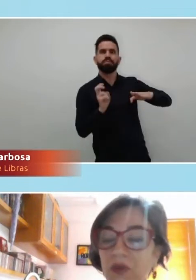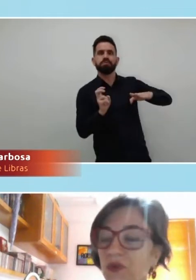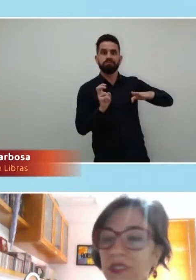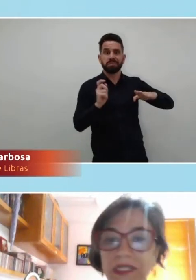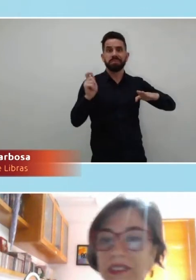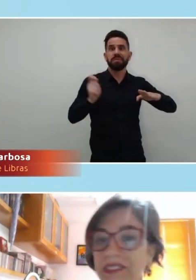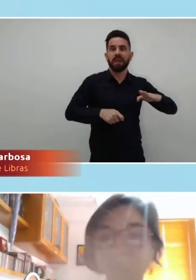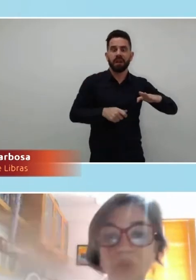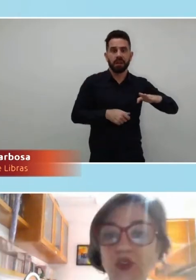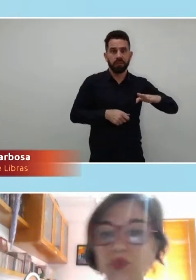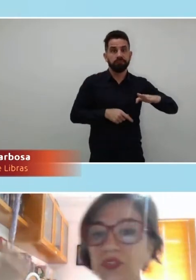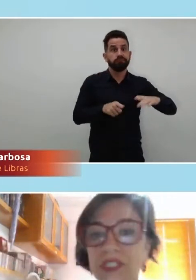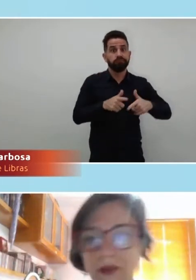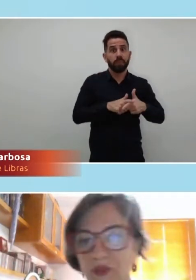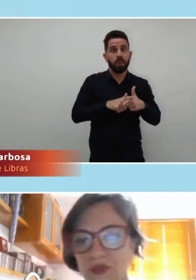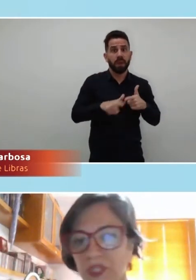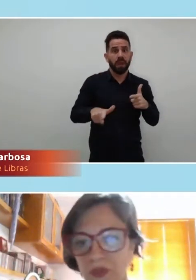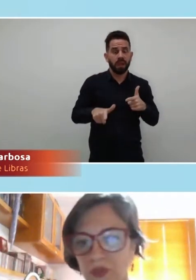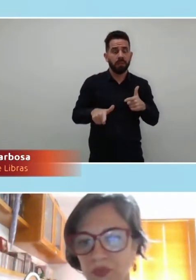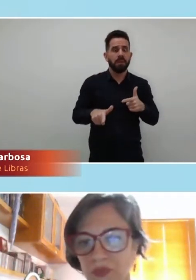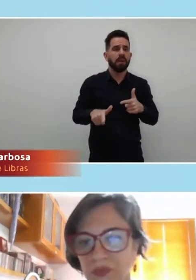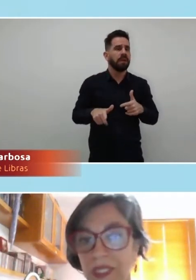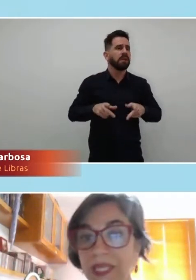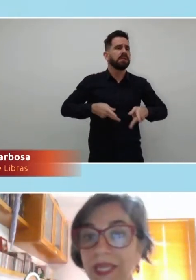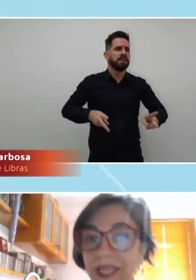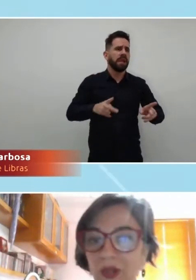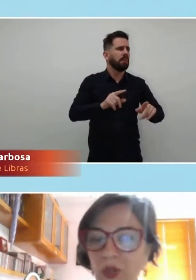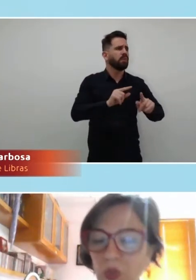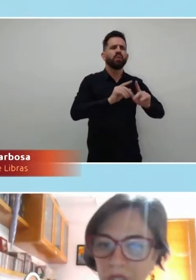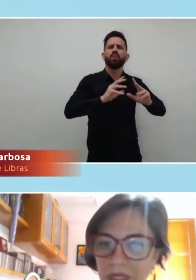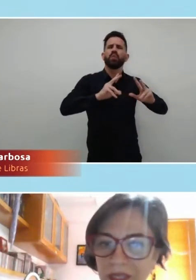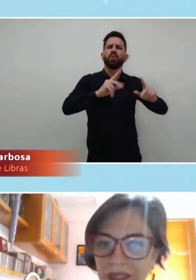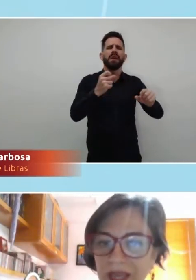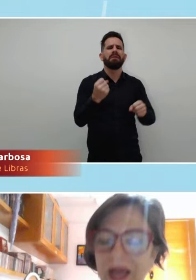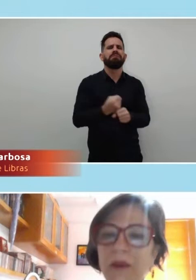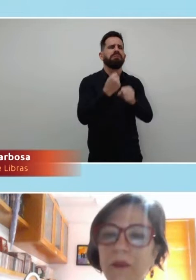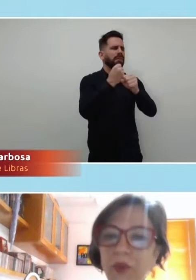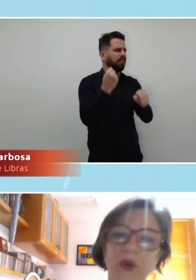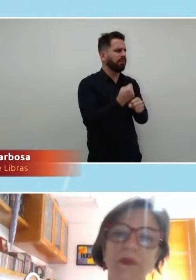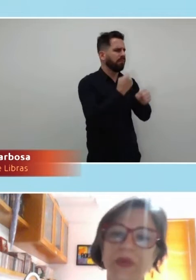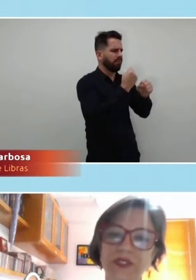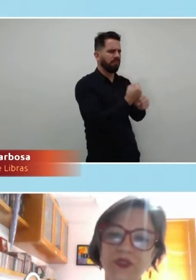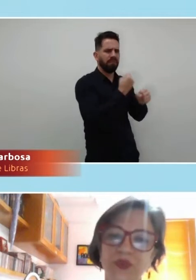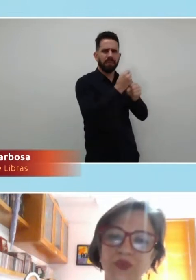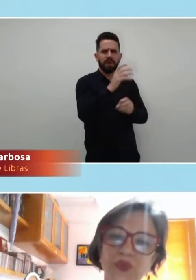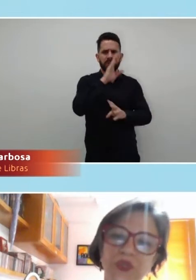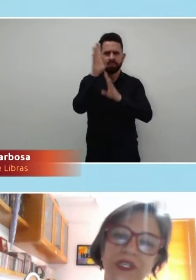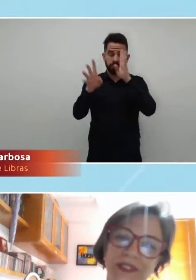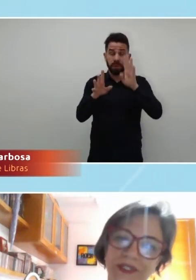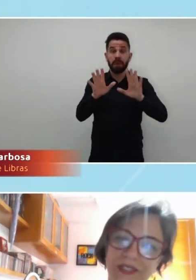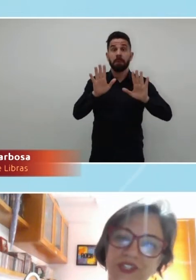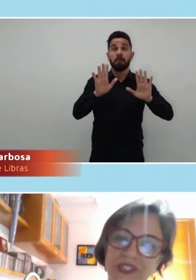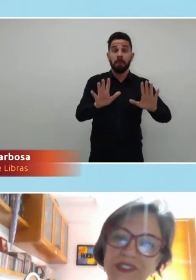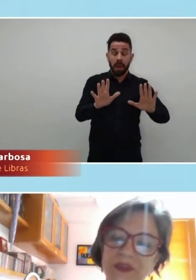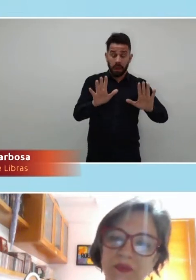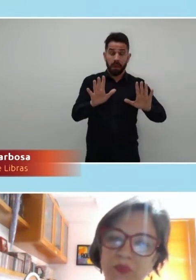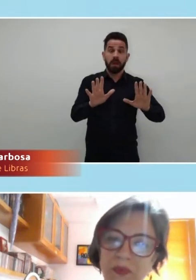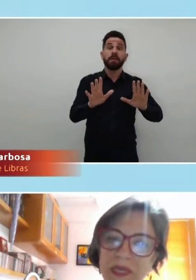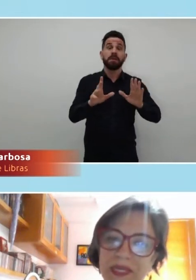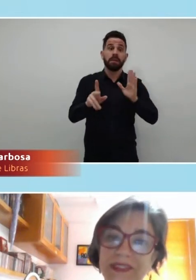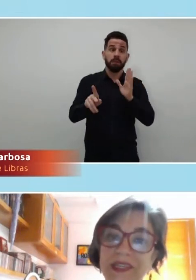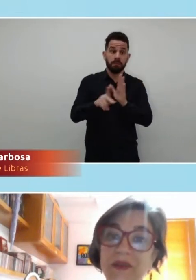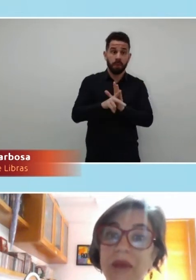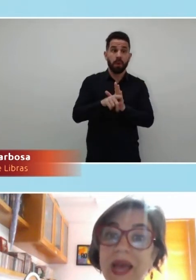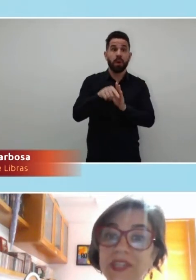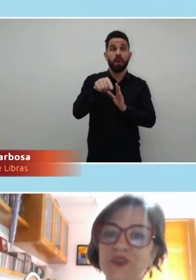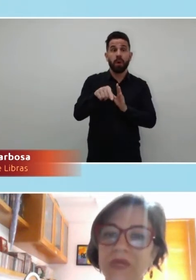uma coisa. Todo mundo sai construindo tudo. Inclui a própria estrutura da gestão pública